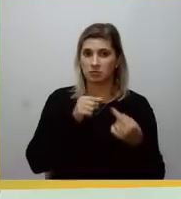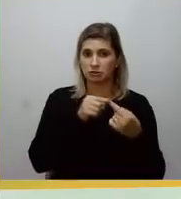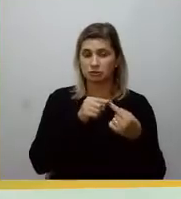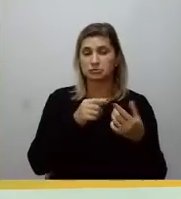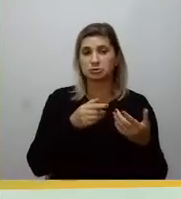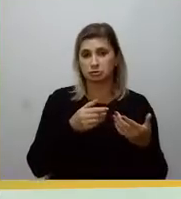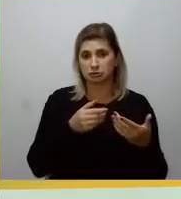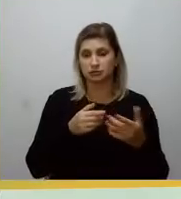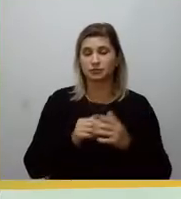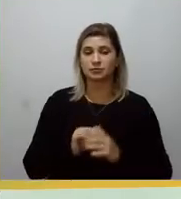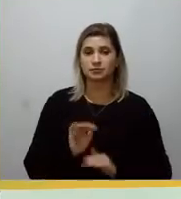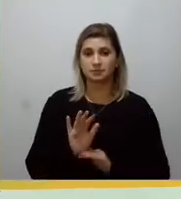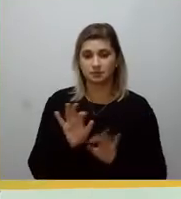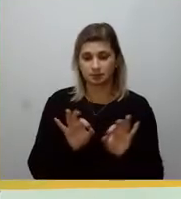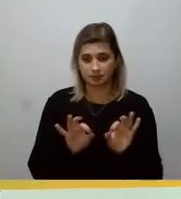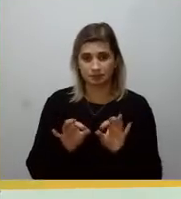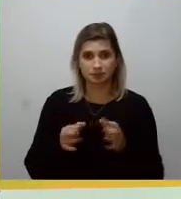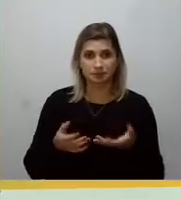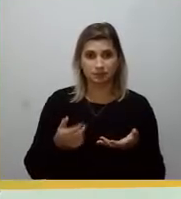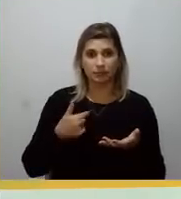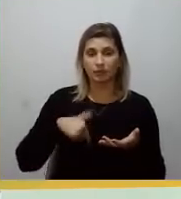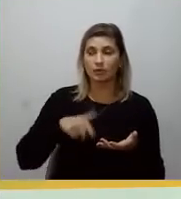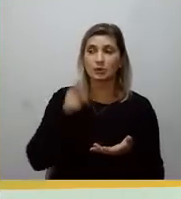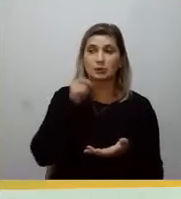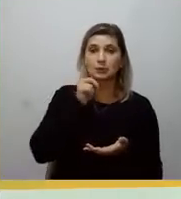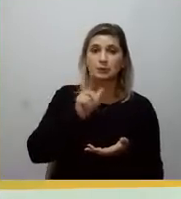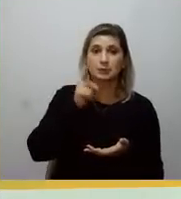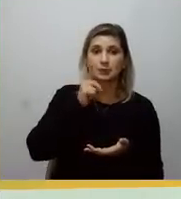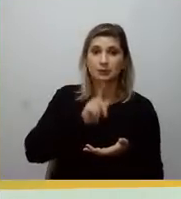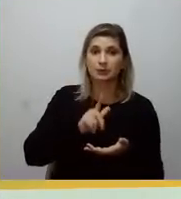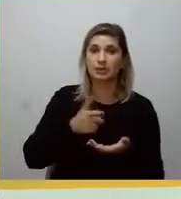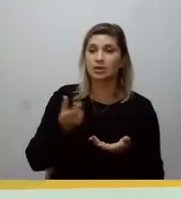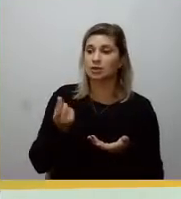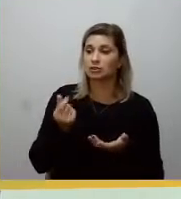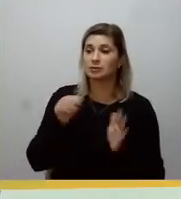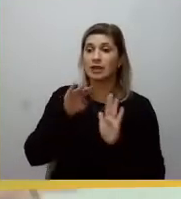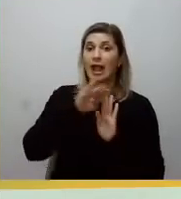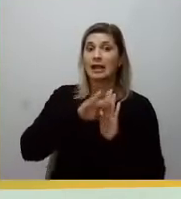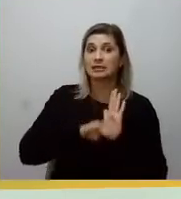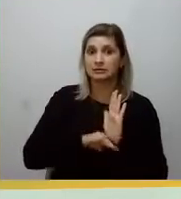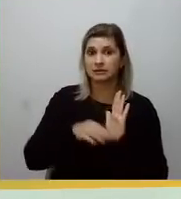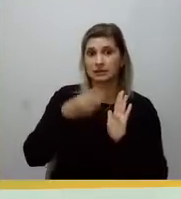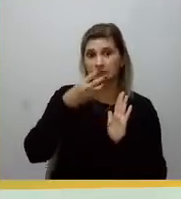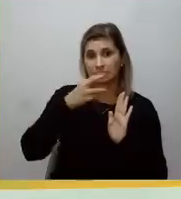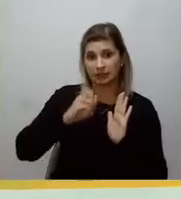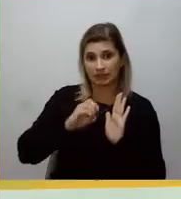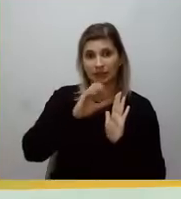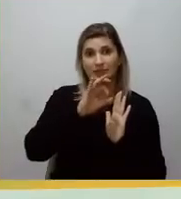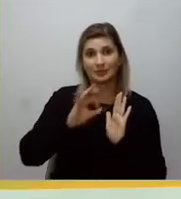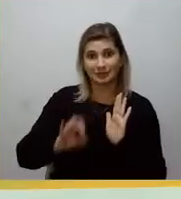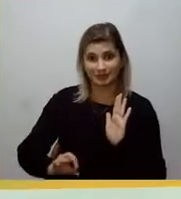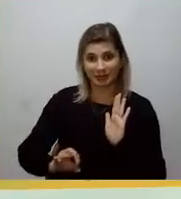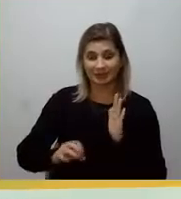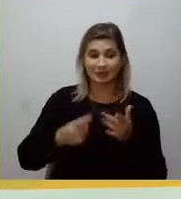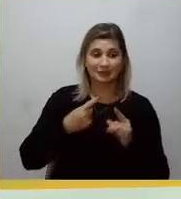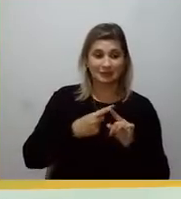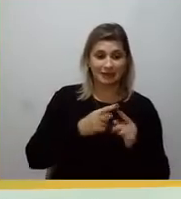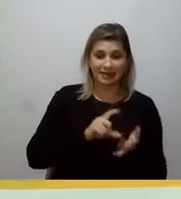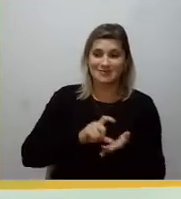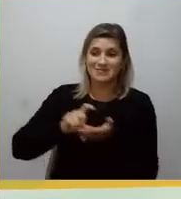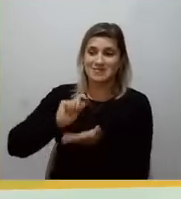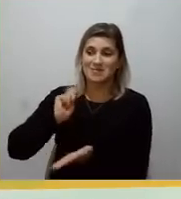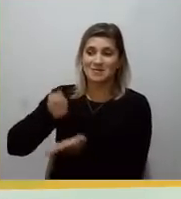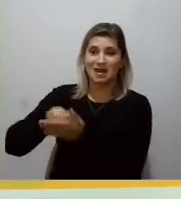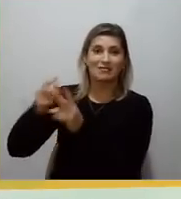algumas conquistas que eu posso relatar. Nós baixamos a tarifa em 30%, porque esse dinheiro que ia para fora não precisava mais ir, né?